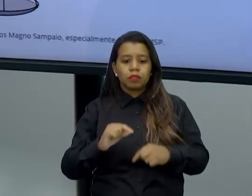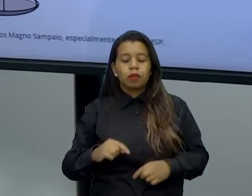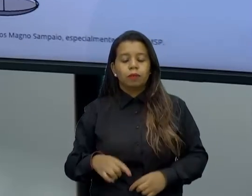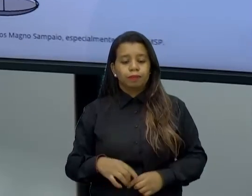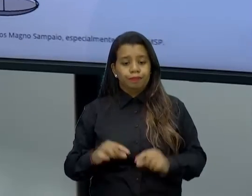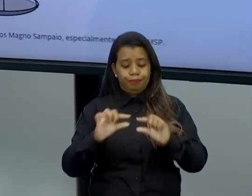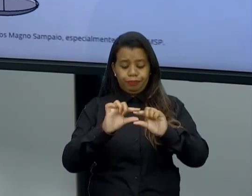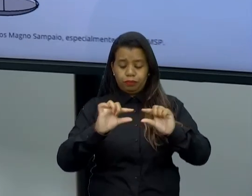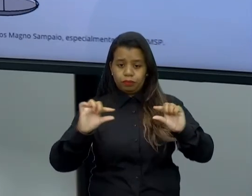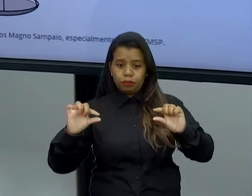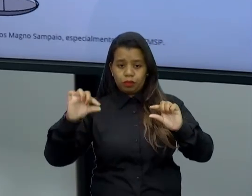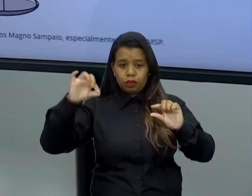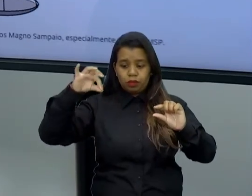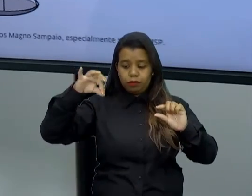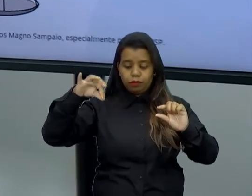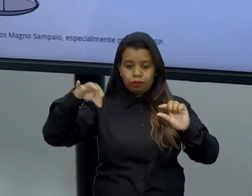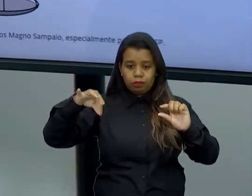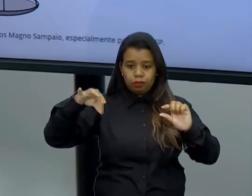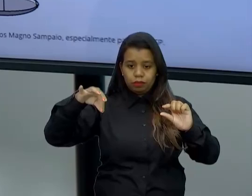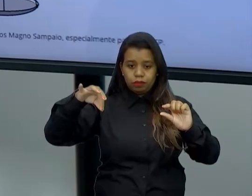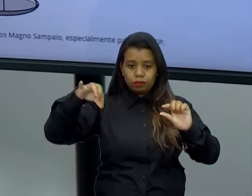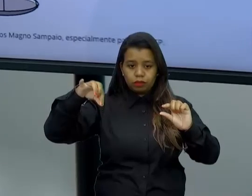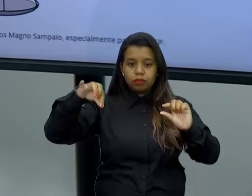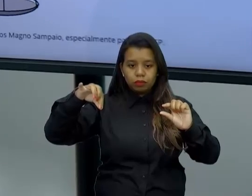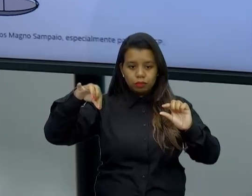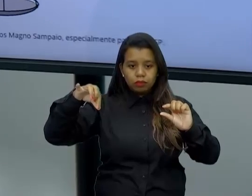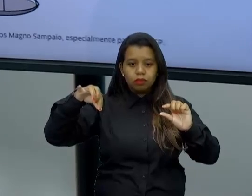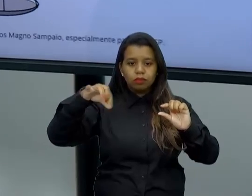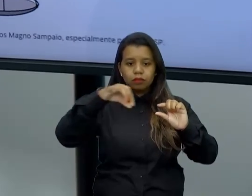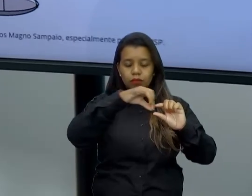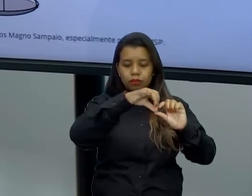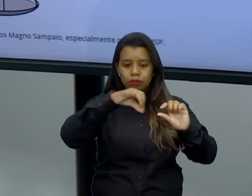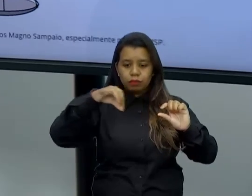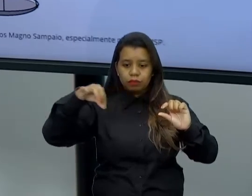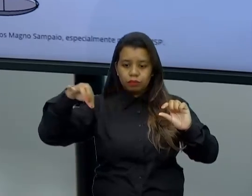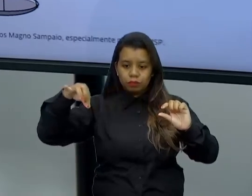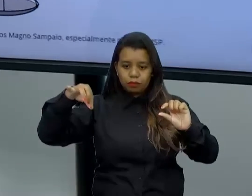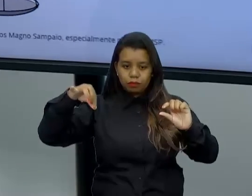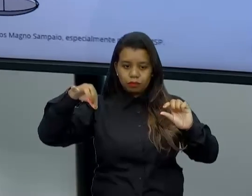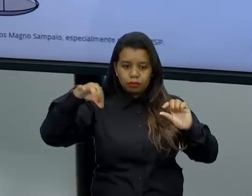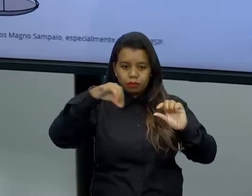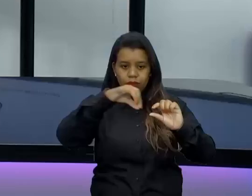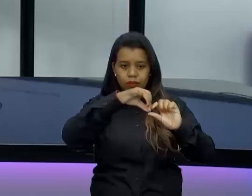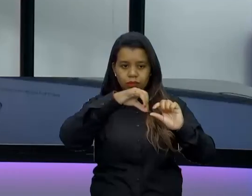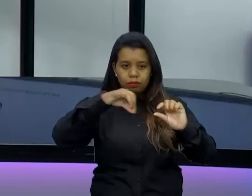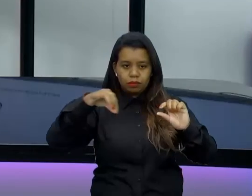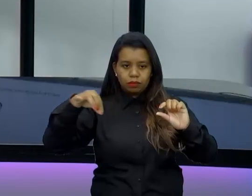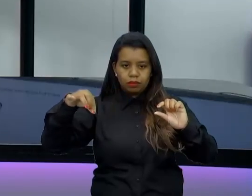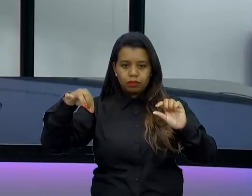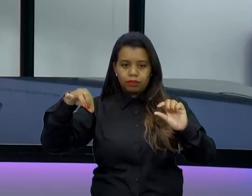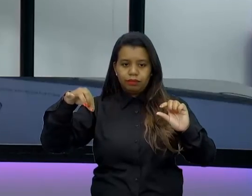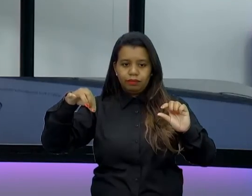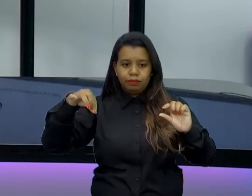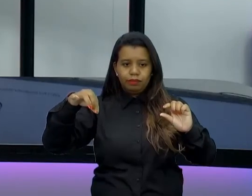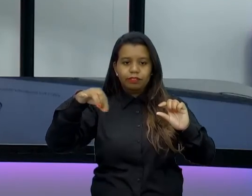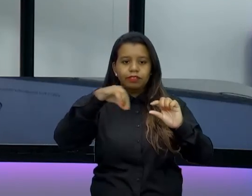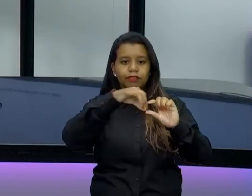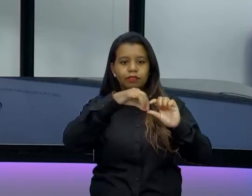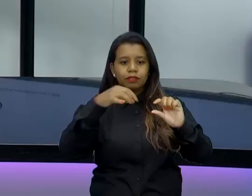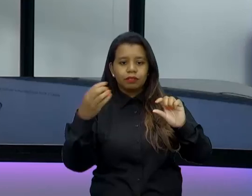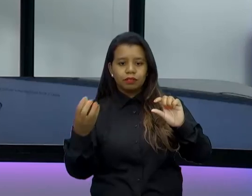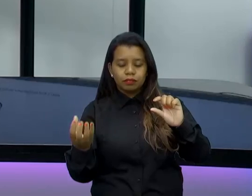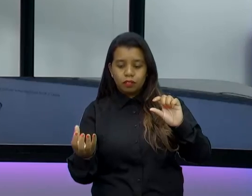um contrapeso, ele tem aqui uma régua graduada e tem um pratinho que enfeita essa outra parte aqui. Eu acho que